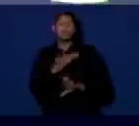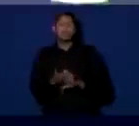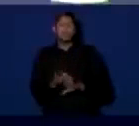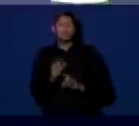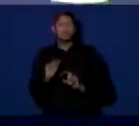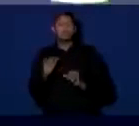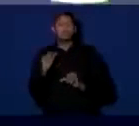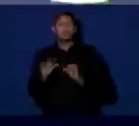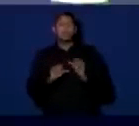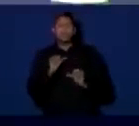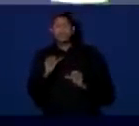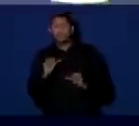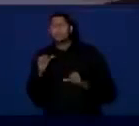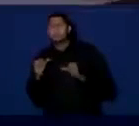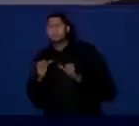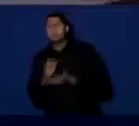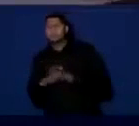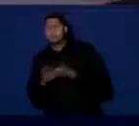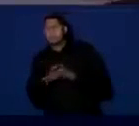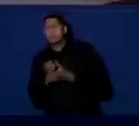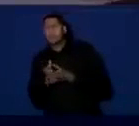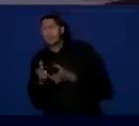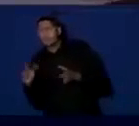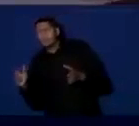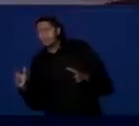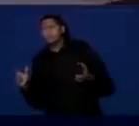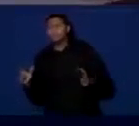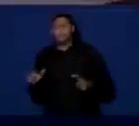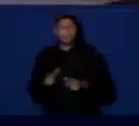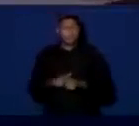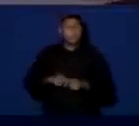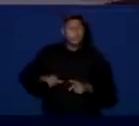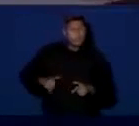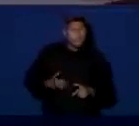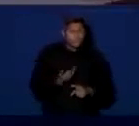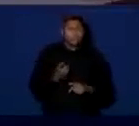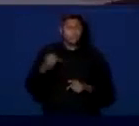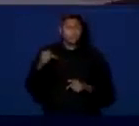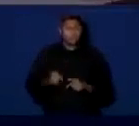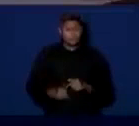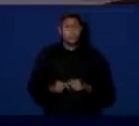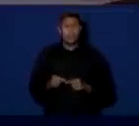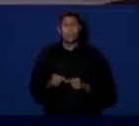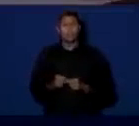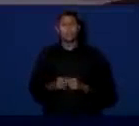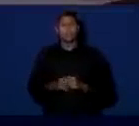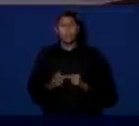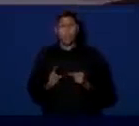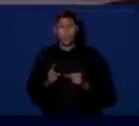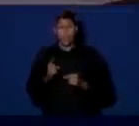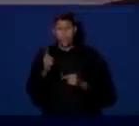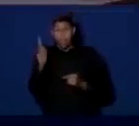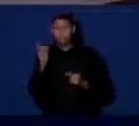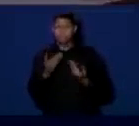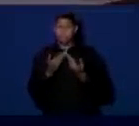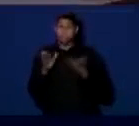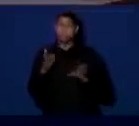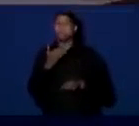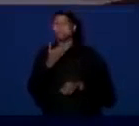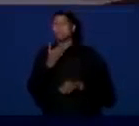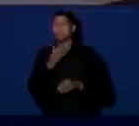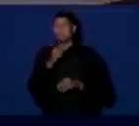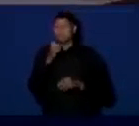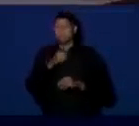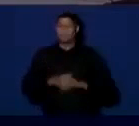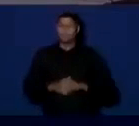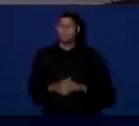o que mudou, não mudou, aumentou, diminuiu? Então, aproveitando que você está aqui mais longe da gente, vamos abrir aqui o bate-papo com